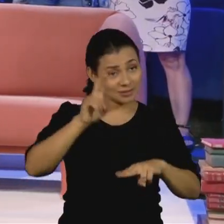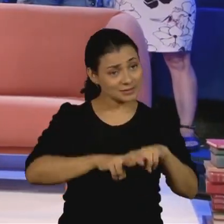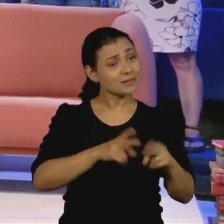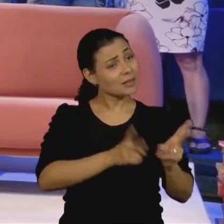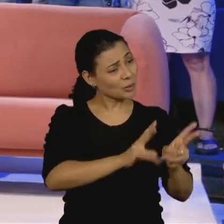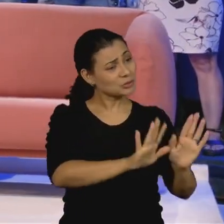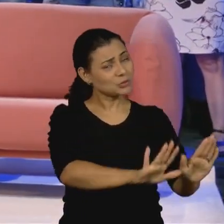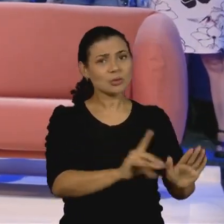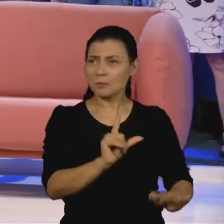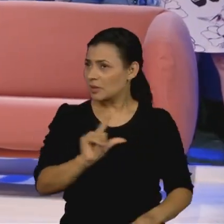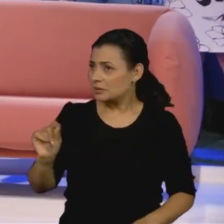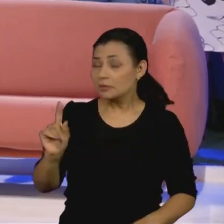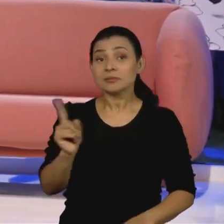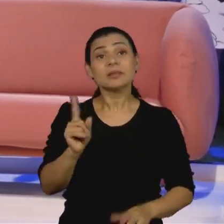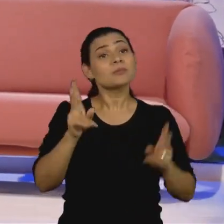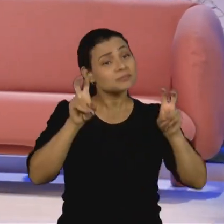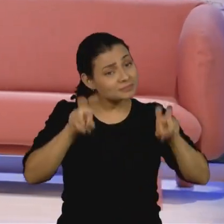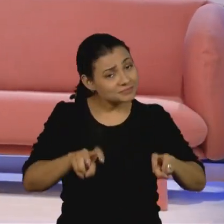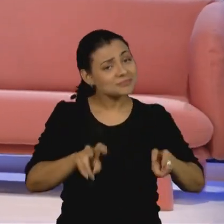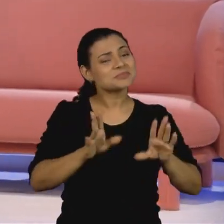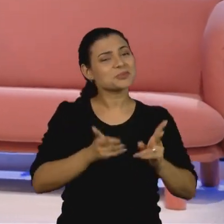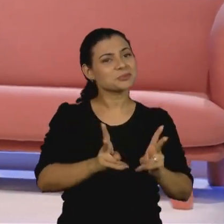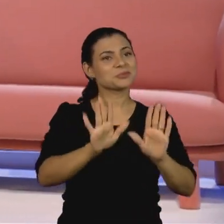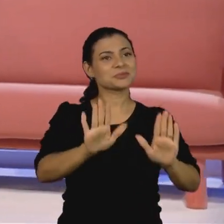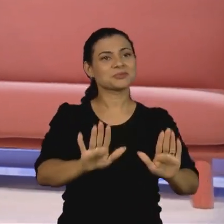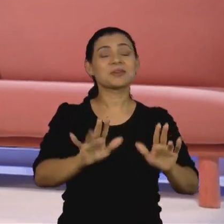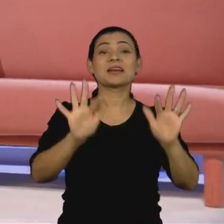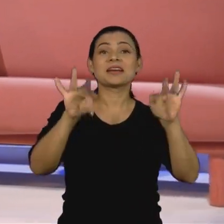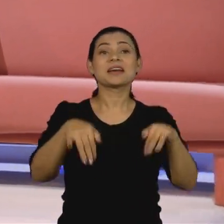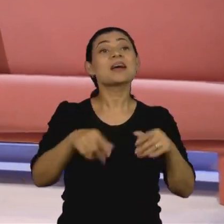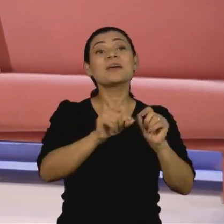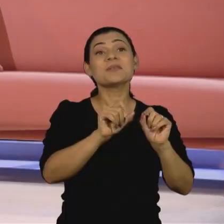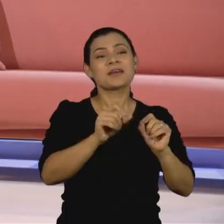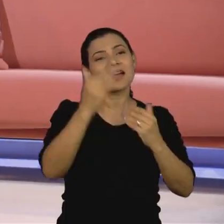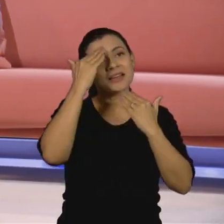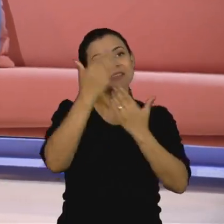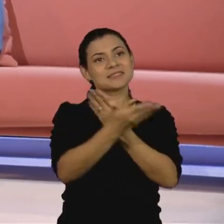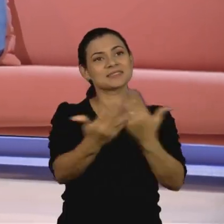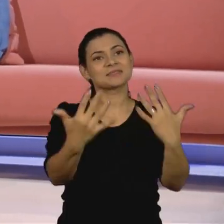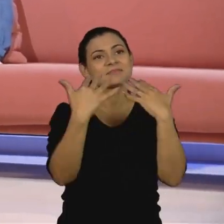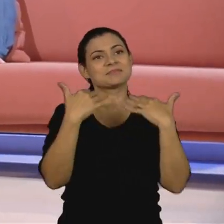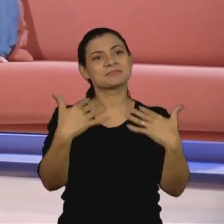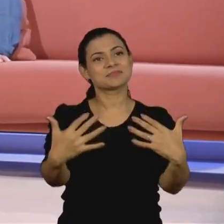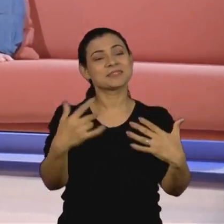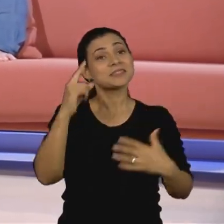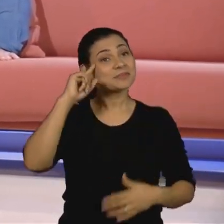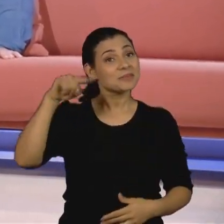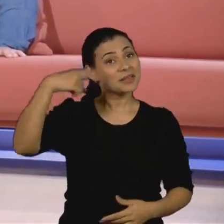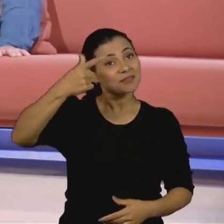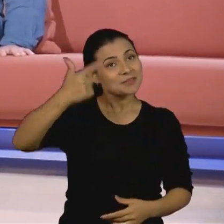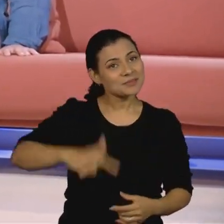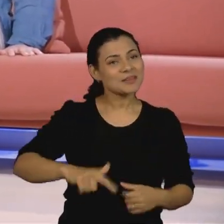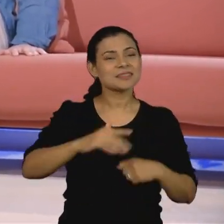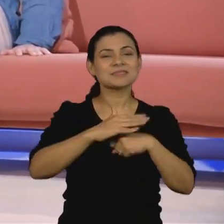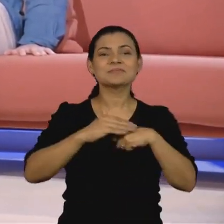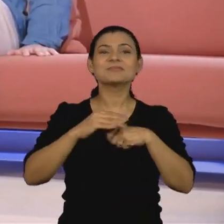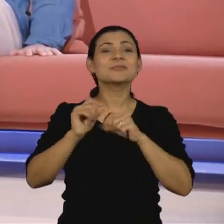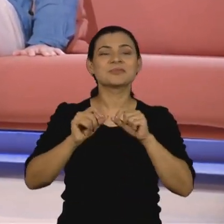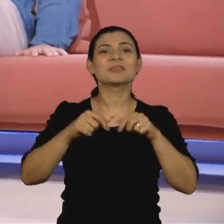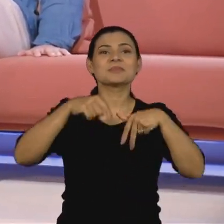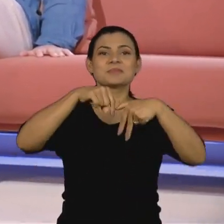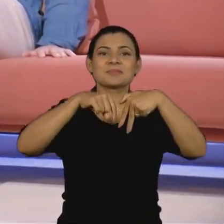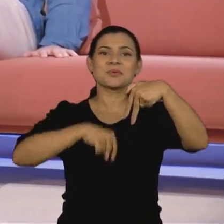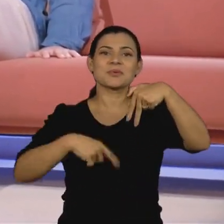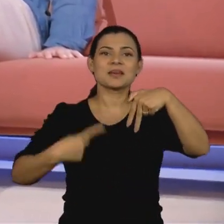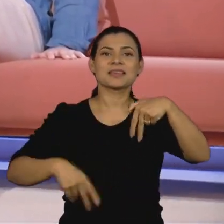ainda, para a gente ver a banda encerrar. Quero agradecer o seu carinho, sua audiência. Semana que vem tem mais Arena dos Saberes na